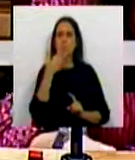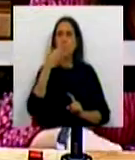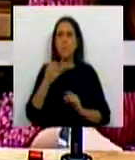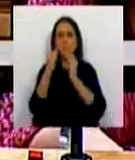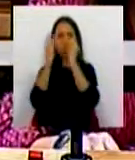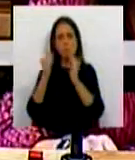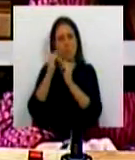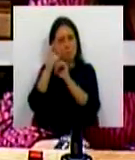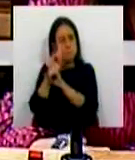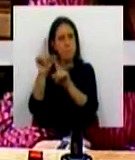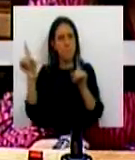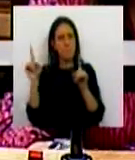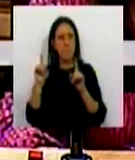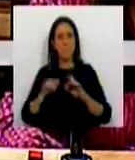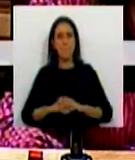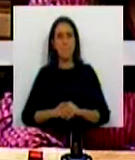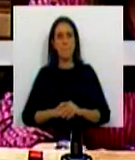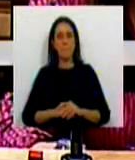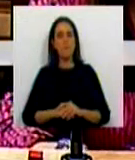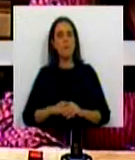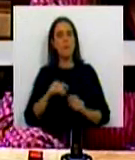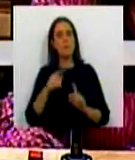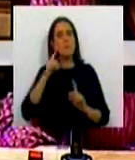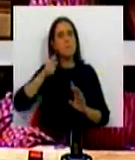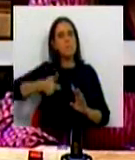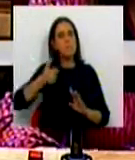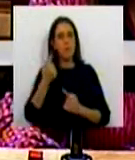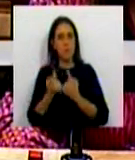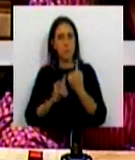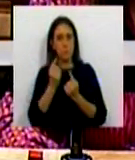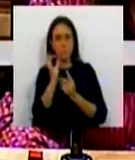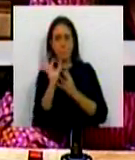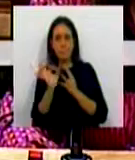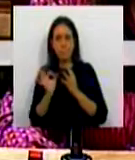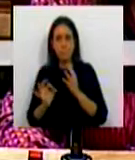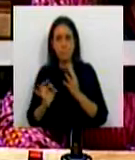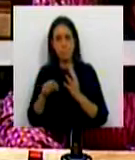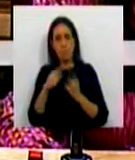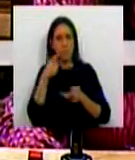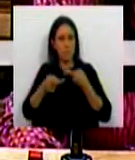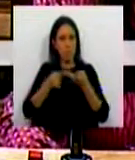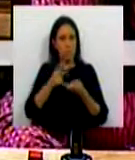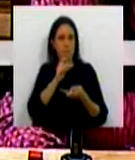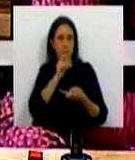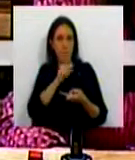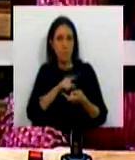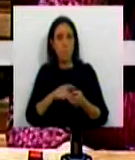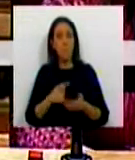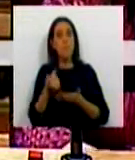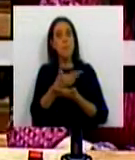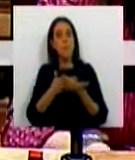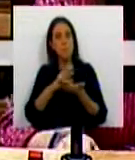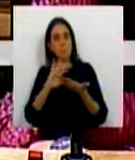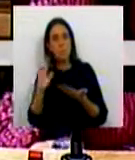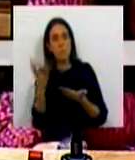internacionais. Alguns indicadores essenciais podem, neste contexto, ser analisados. O clima económico,